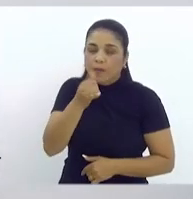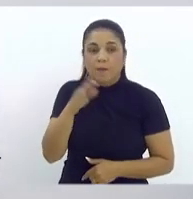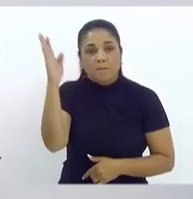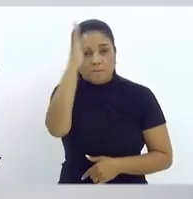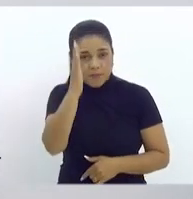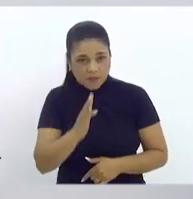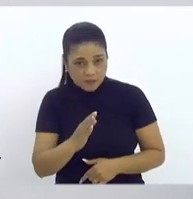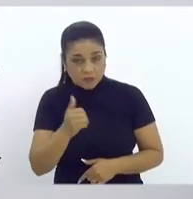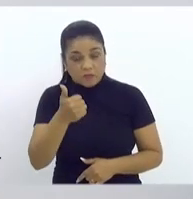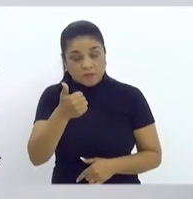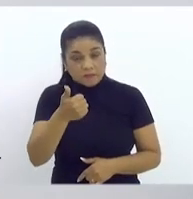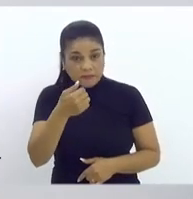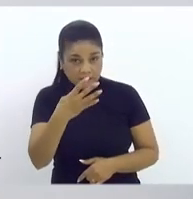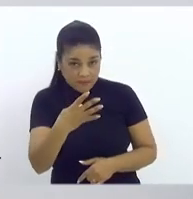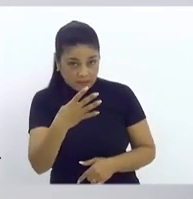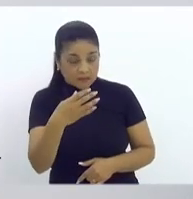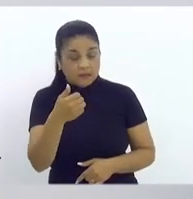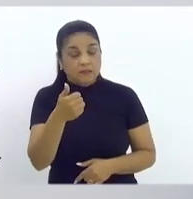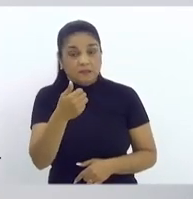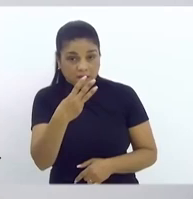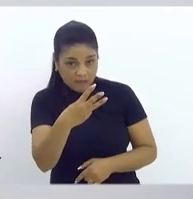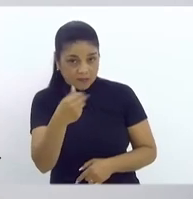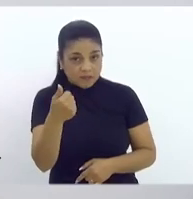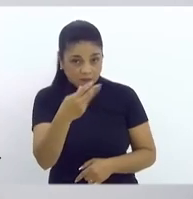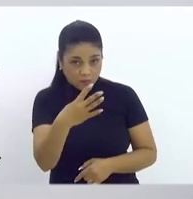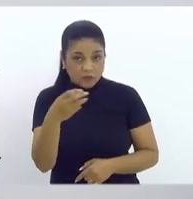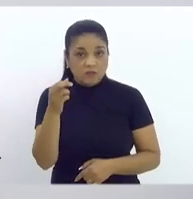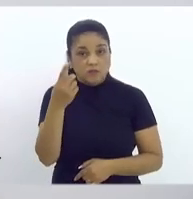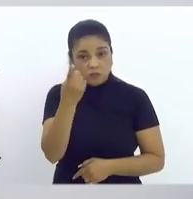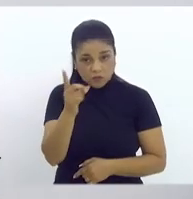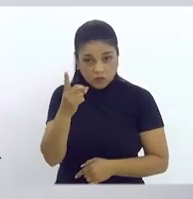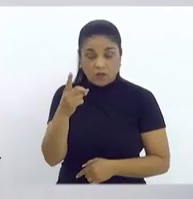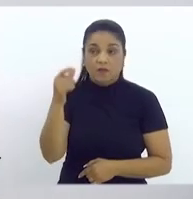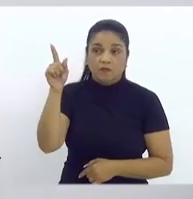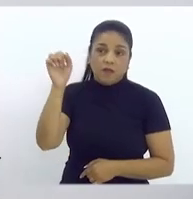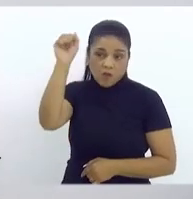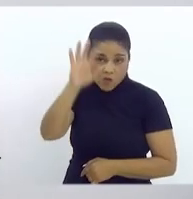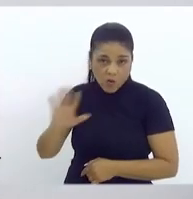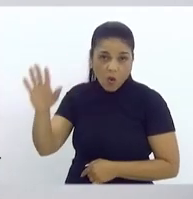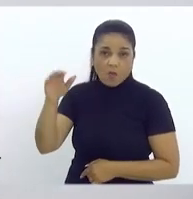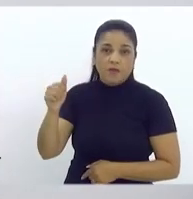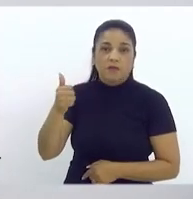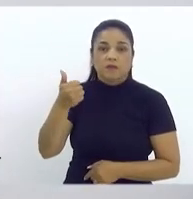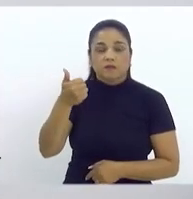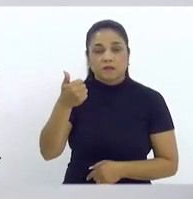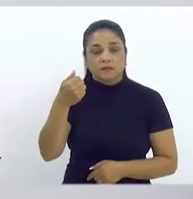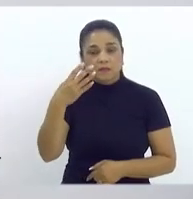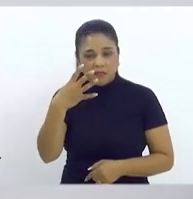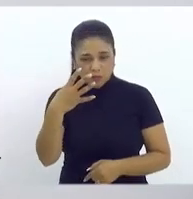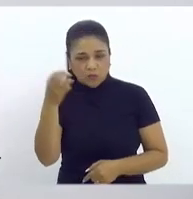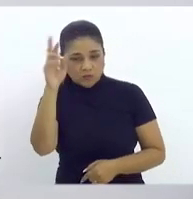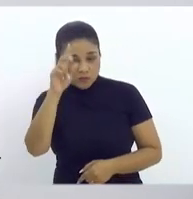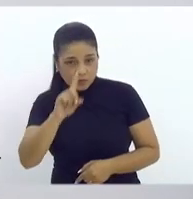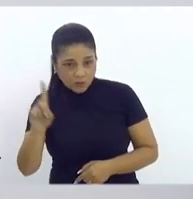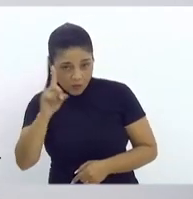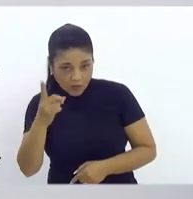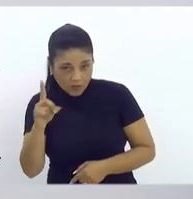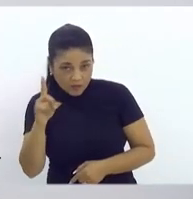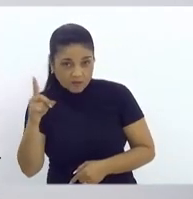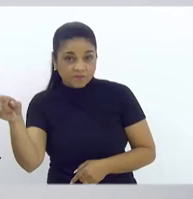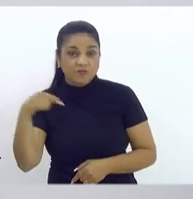13, 14 dólares. Na Europa, 7, 8 dólares. Nos Estados Unidos, 4 dólares. O Japão, que